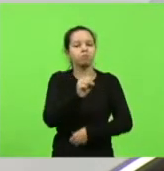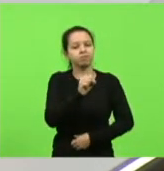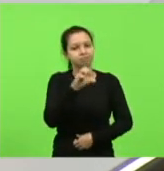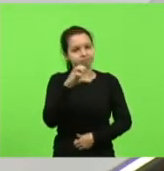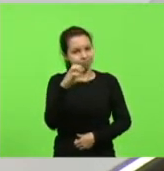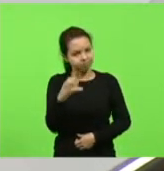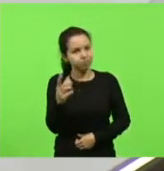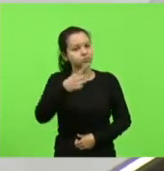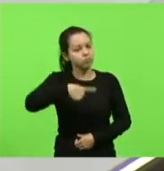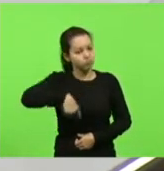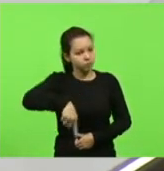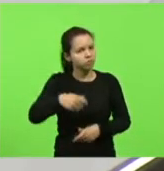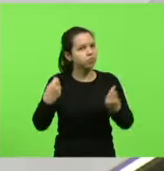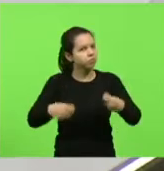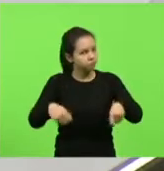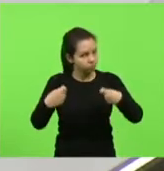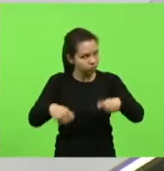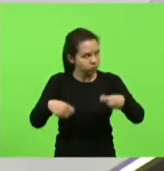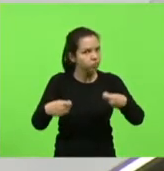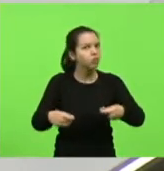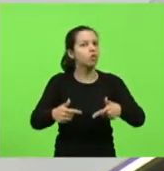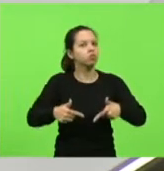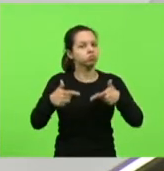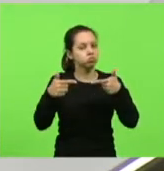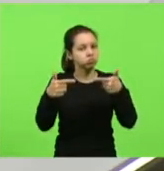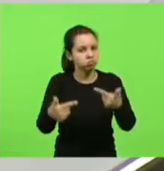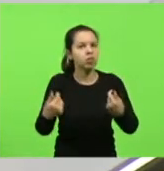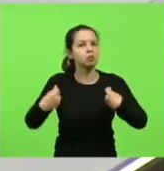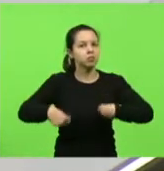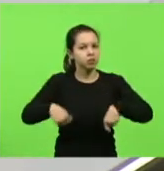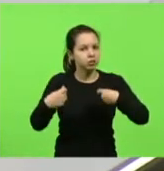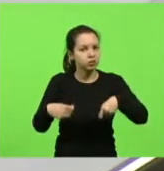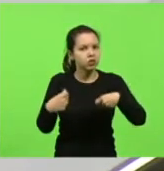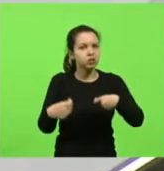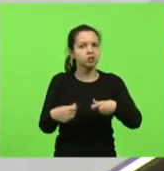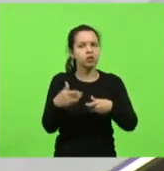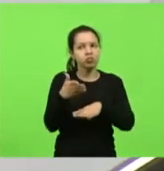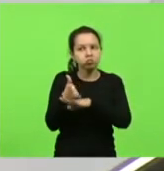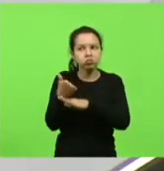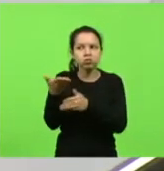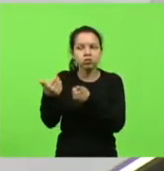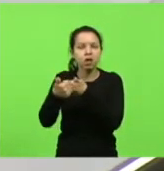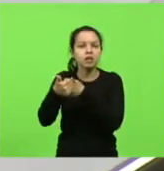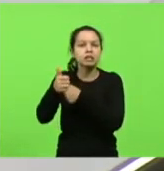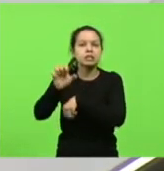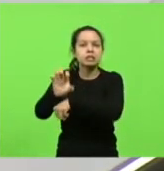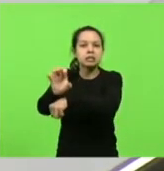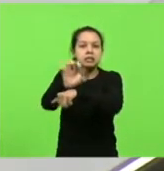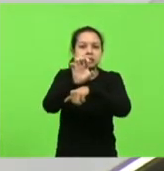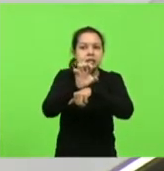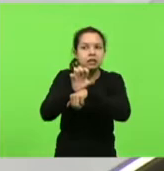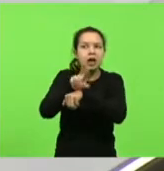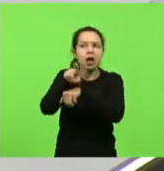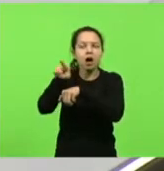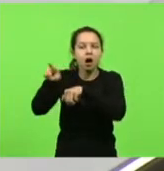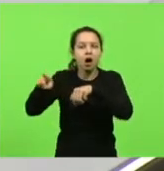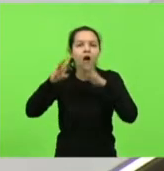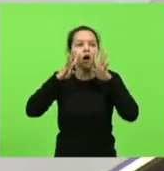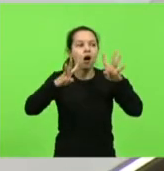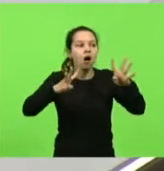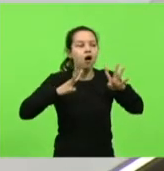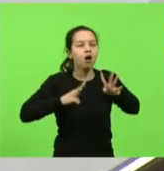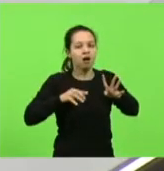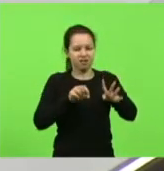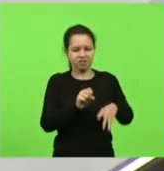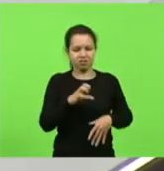temos que começar a ter um posicionamento, talvez mais próximo aos estados que se fazem ouvir. Talvez Santa Catarina não se